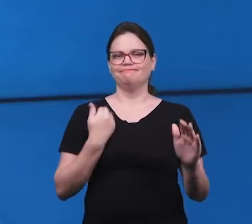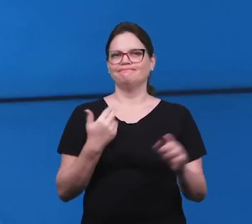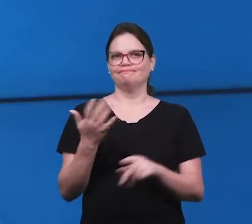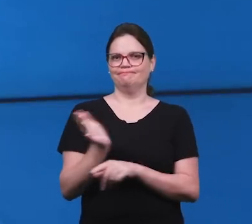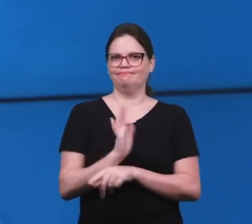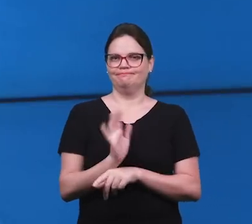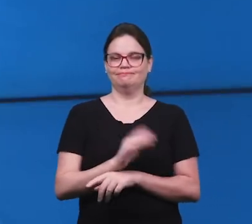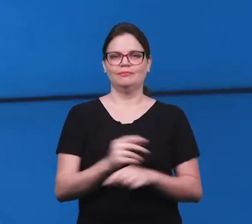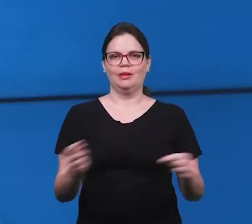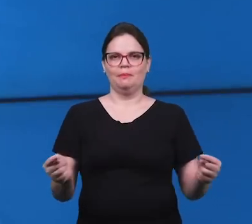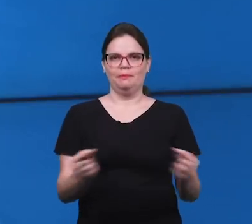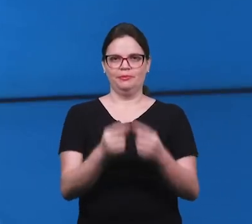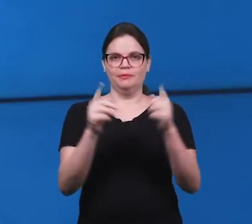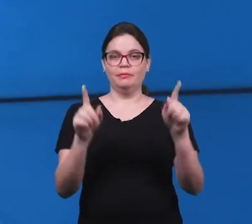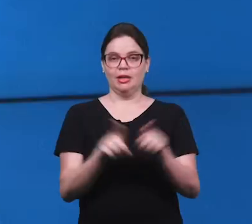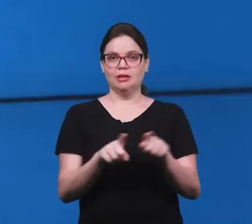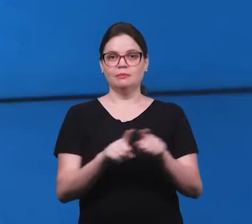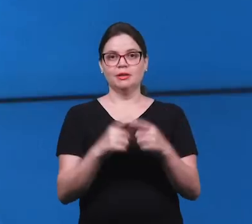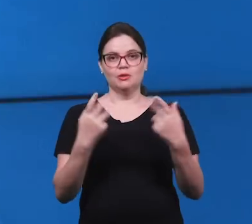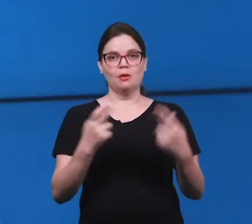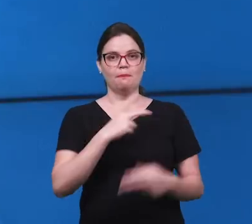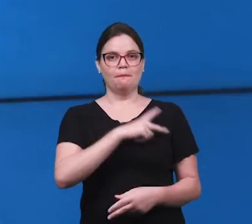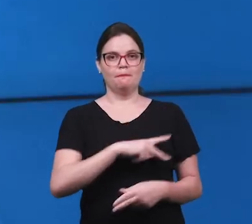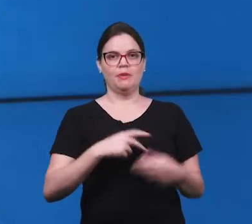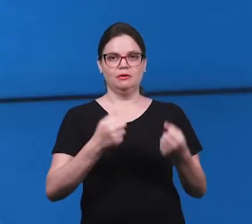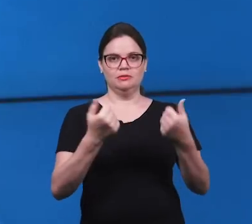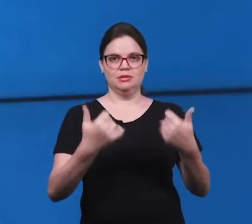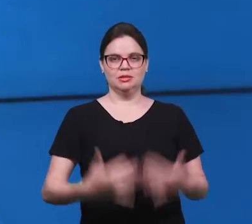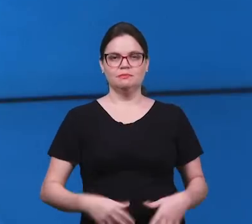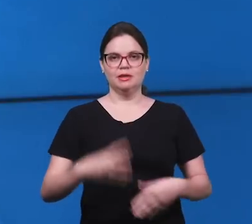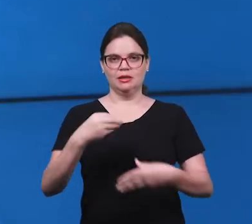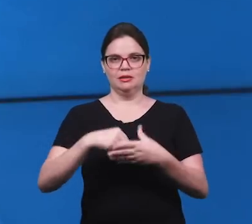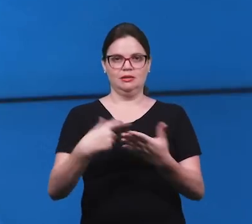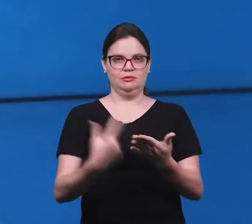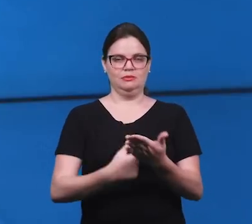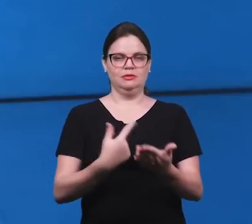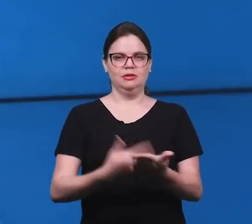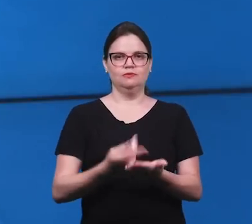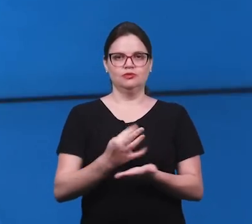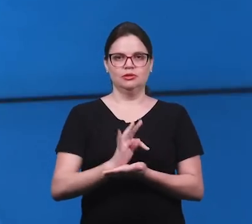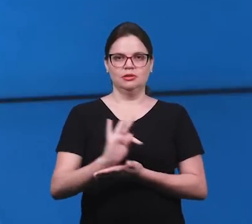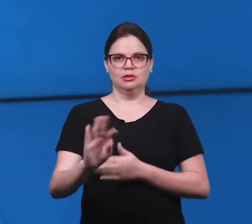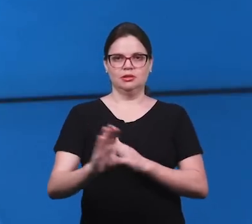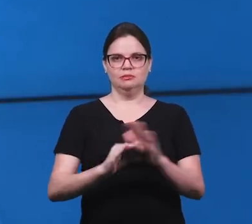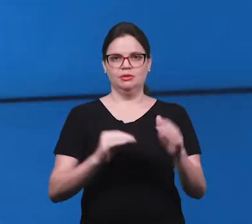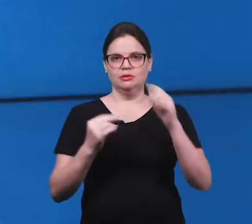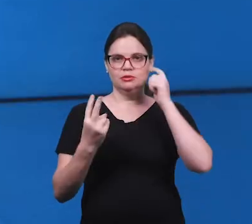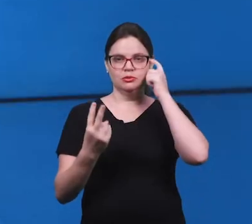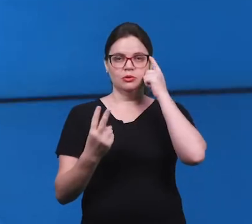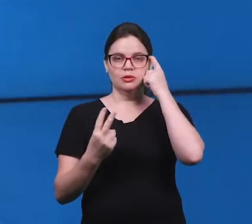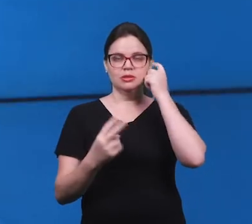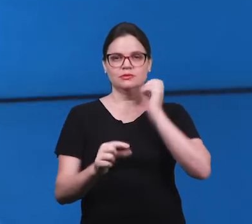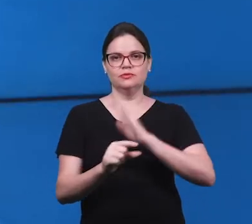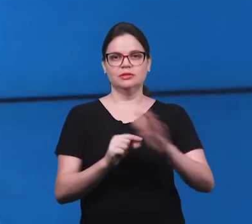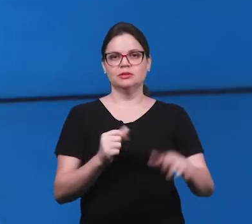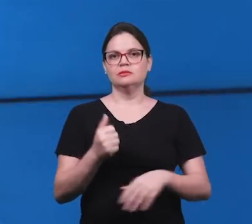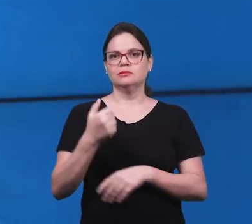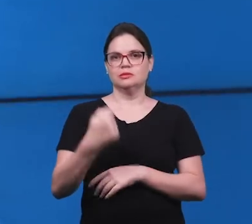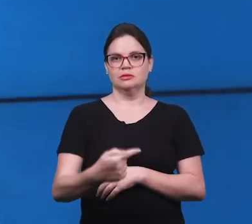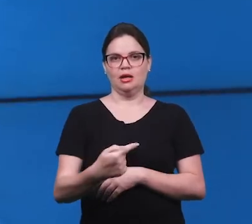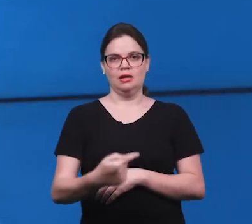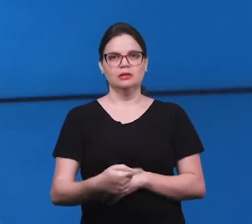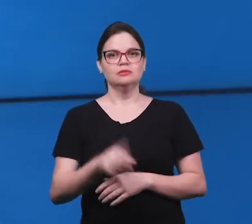né? Inclusive na expressão do apóstolo Paulo em 2 Tessalonicenses, capítulo 2, verso 7. O mistério da injustiça